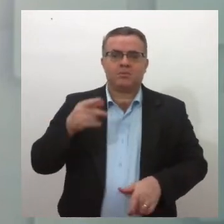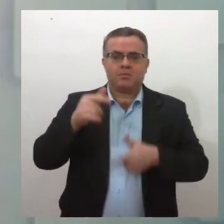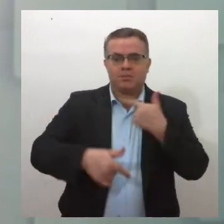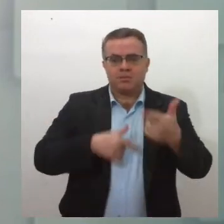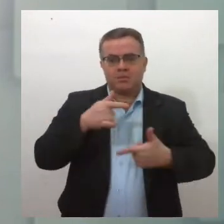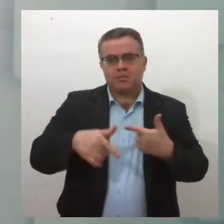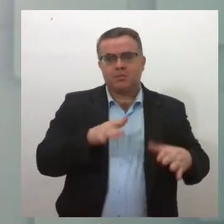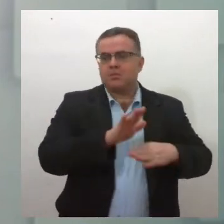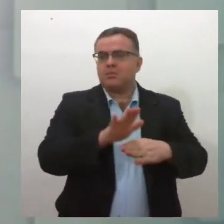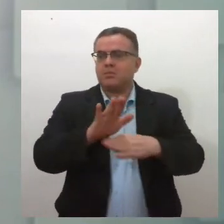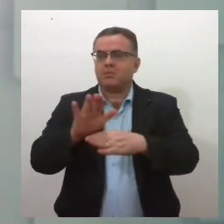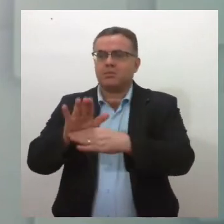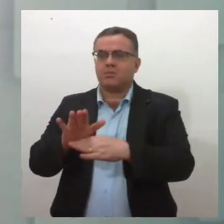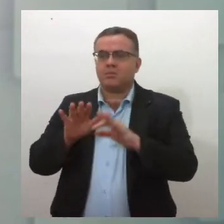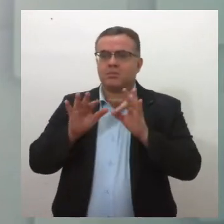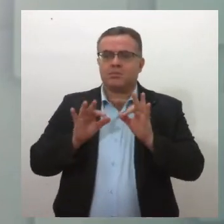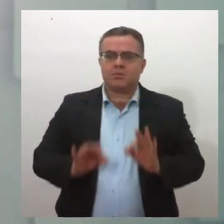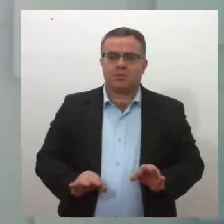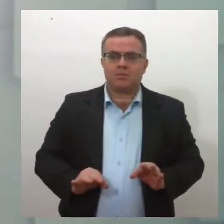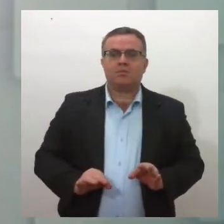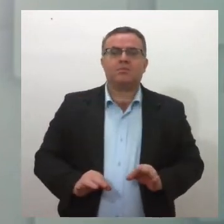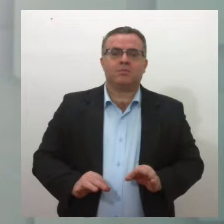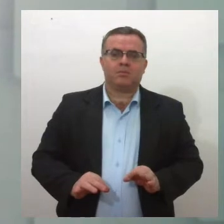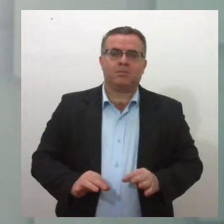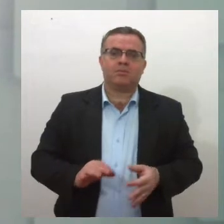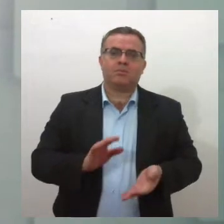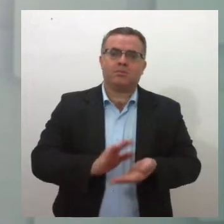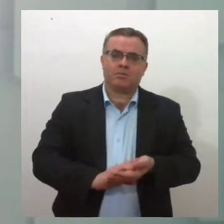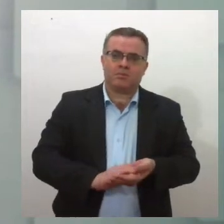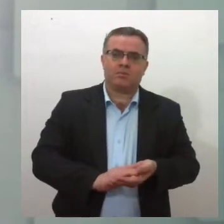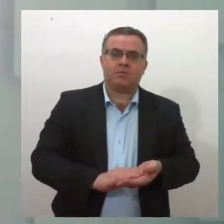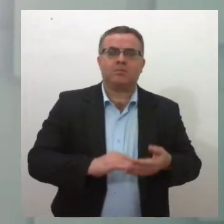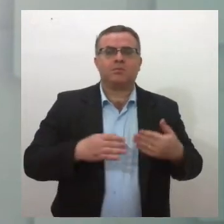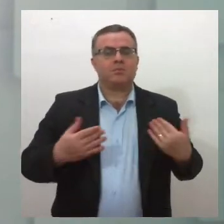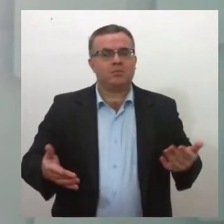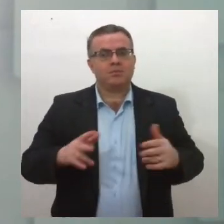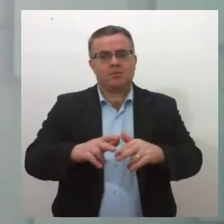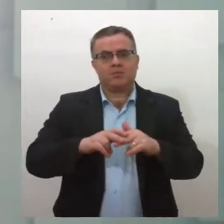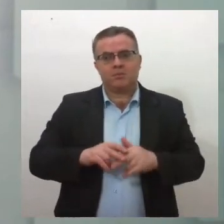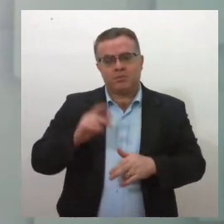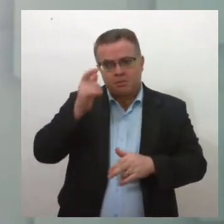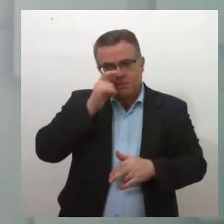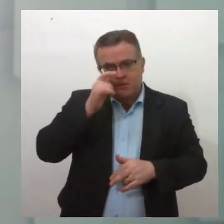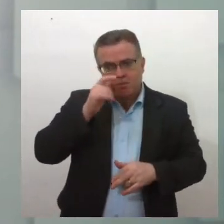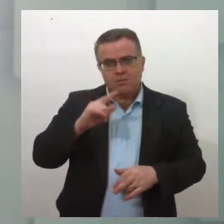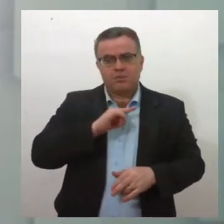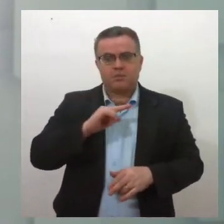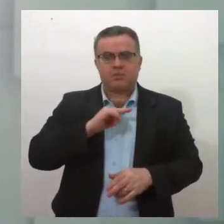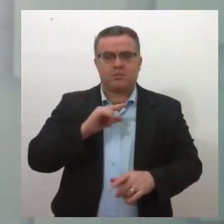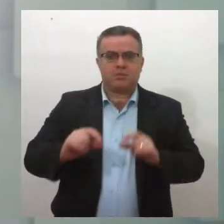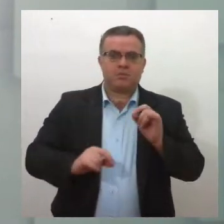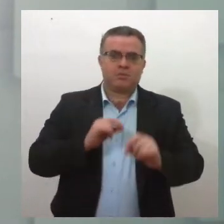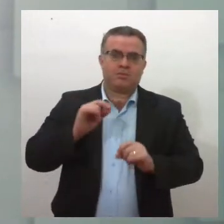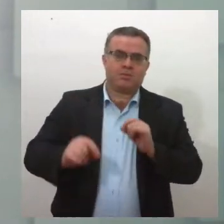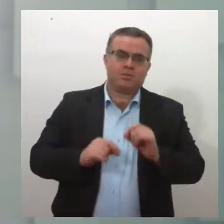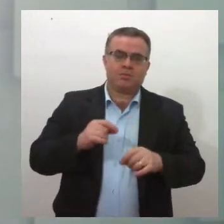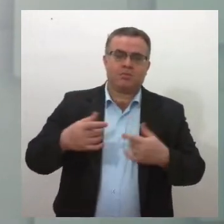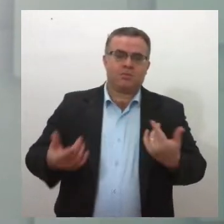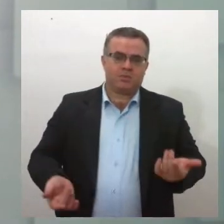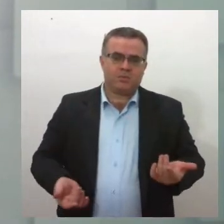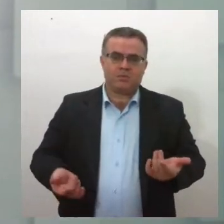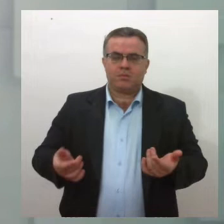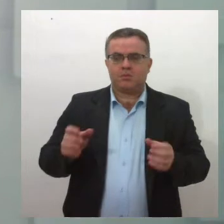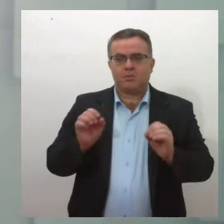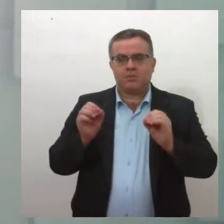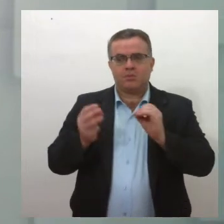e, claro, operou vários milagres. Então, para acompanhar esse momento, vai ter, claro, cobertura da TV Alese